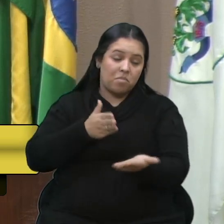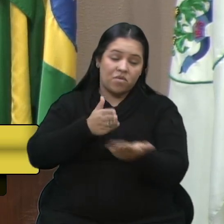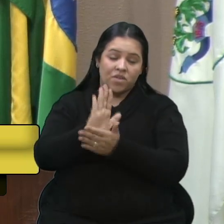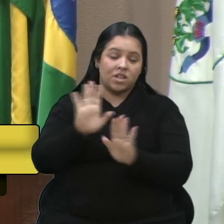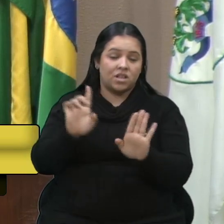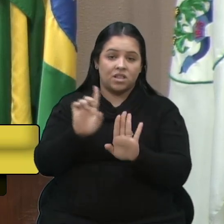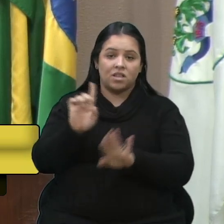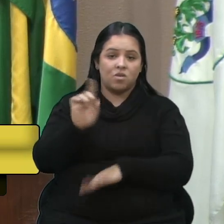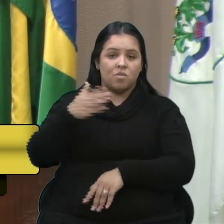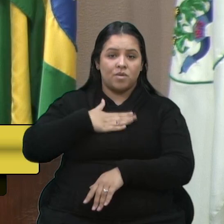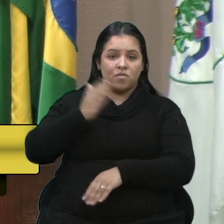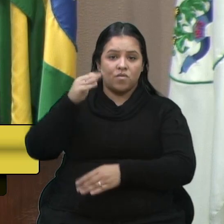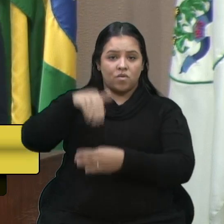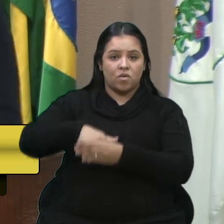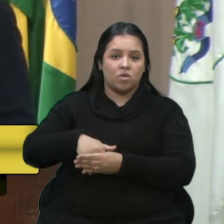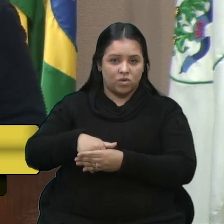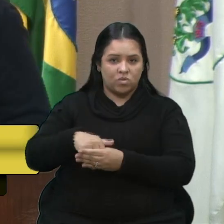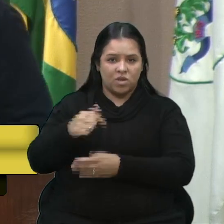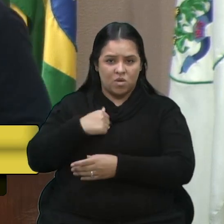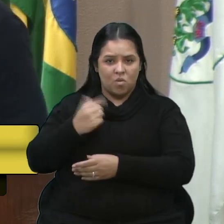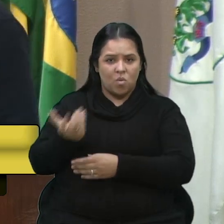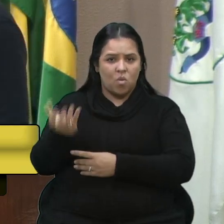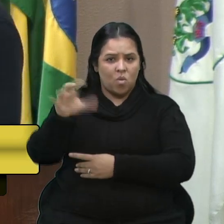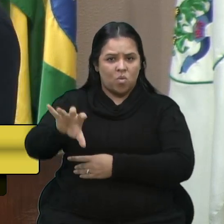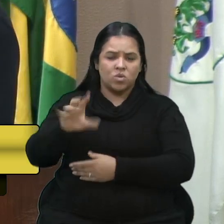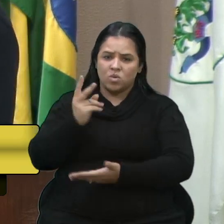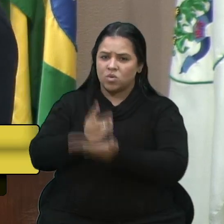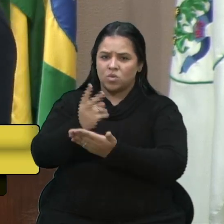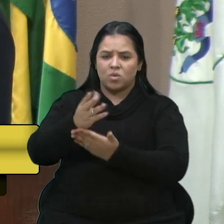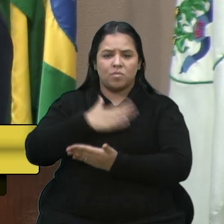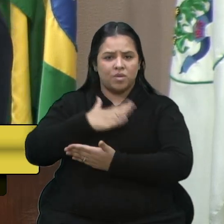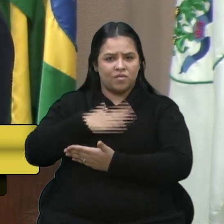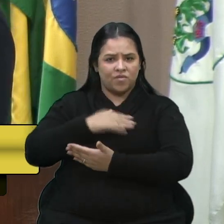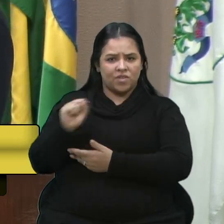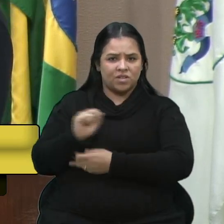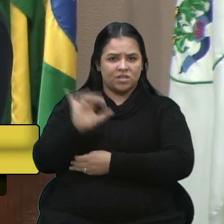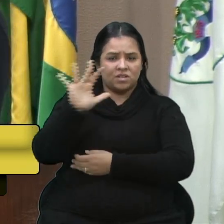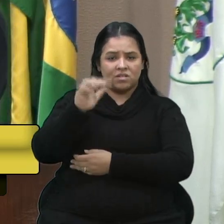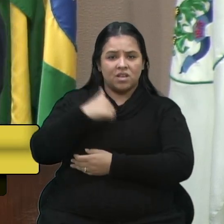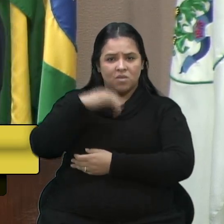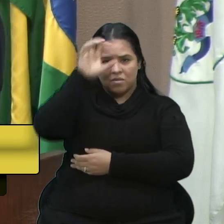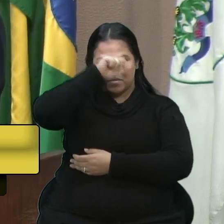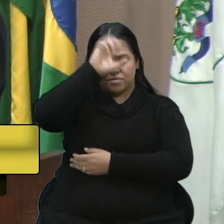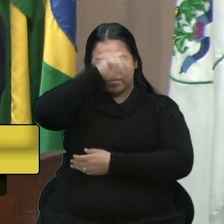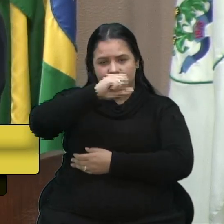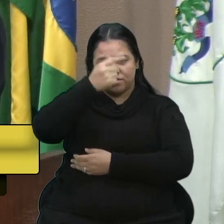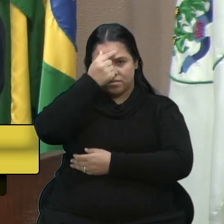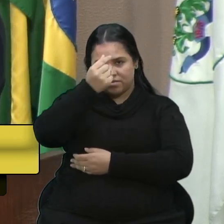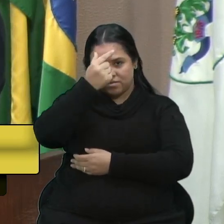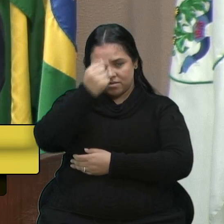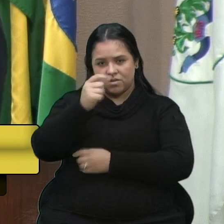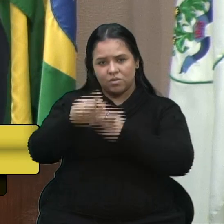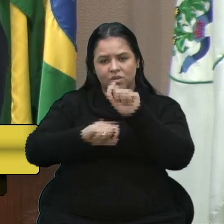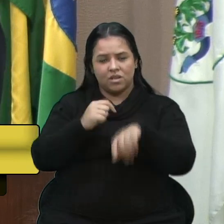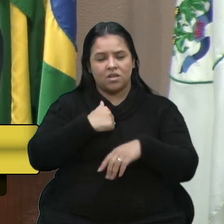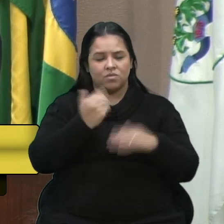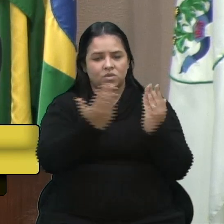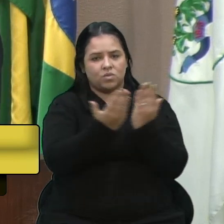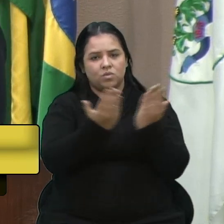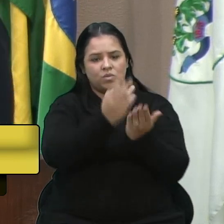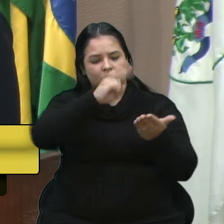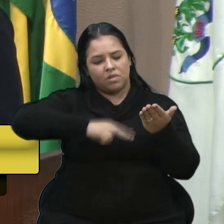meu voto, votarei contra. Eu sigo meus princípios e valores, o que eu aprendi na faculdade, do que eu estudo, do que eu leio. E